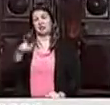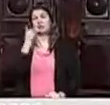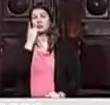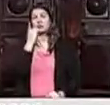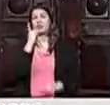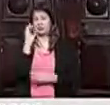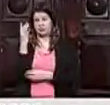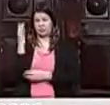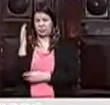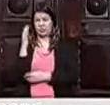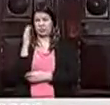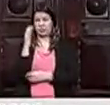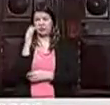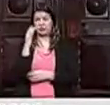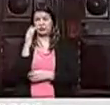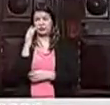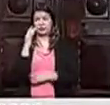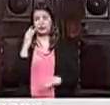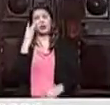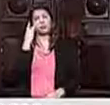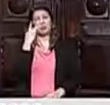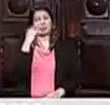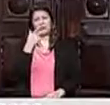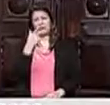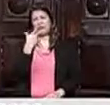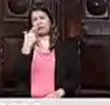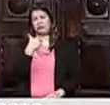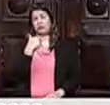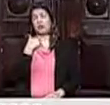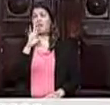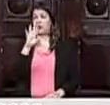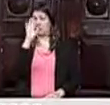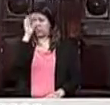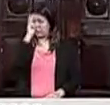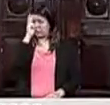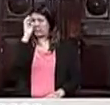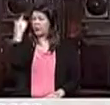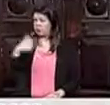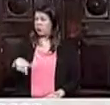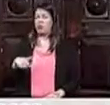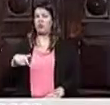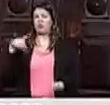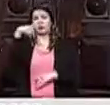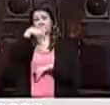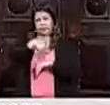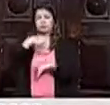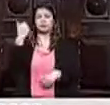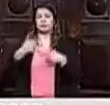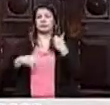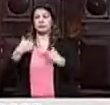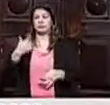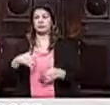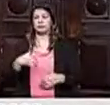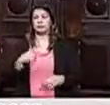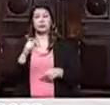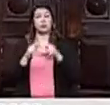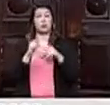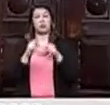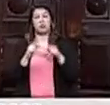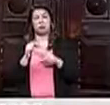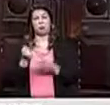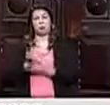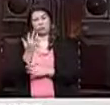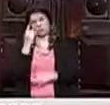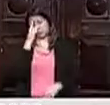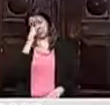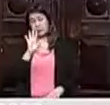Amanhã, quer dizer, não terei a oportunidade de pronunciar, mas na terça-feira, presidente, irei concluir, porque, afinal de contas, eu sei que tem outros companheiros inscritos para falar.